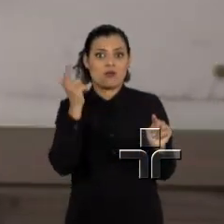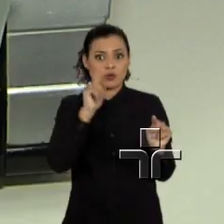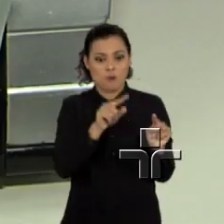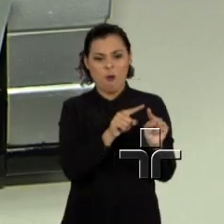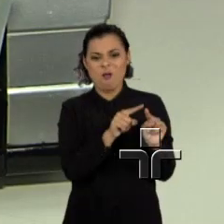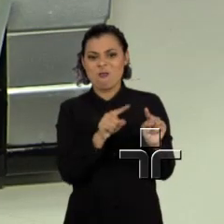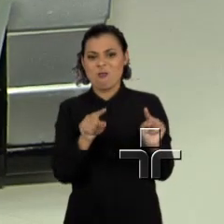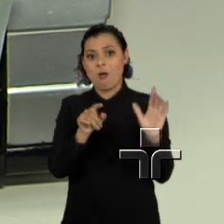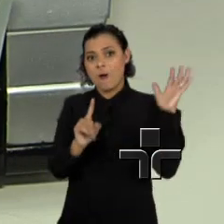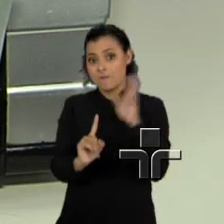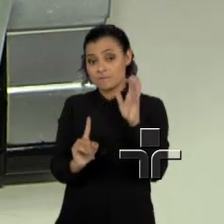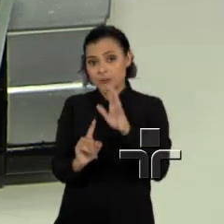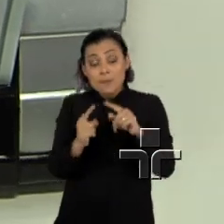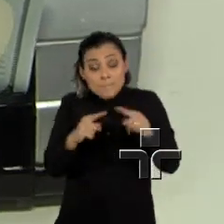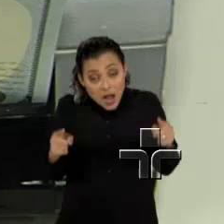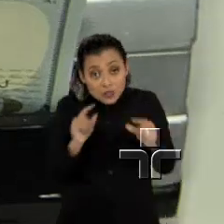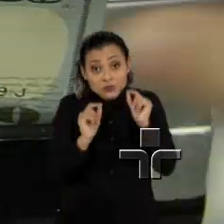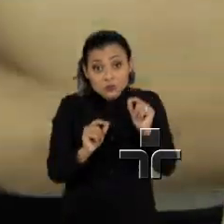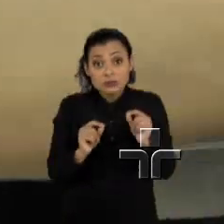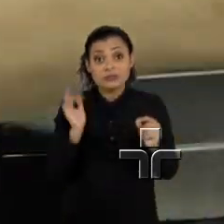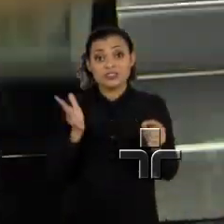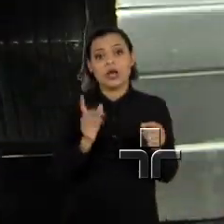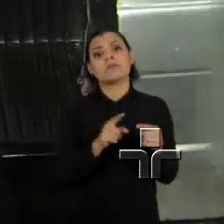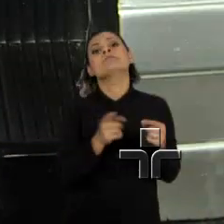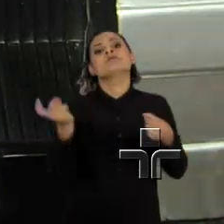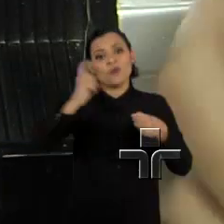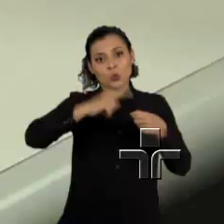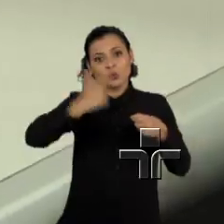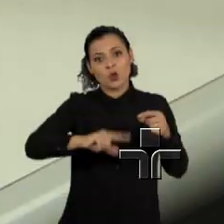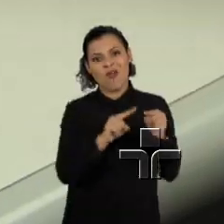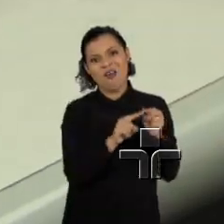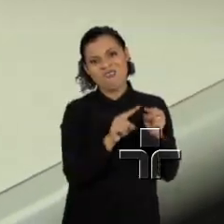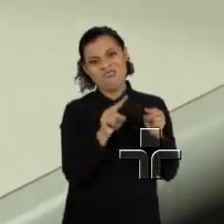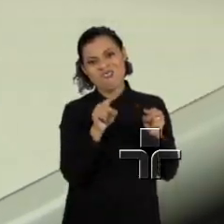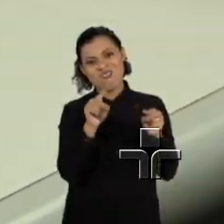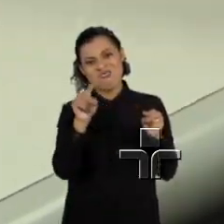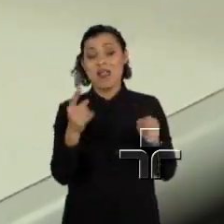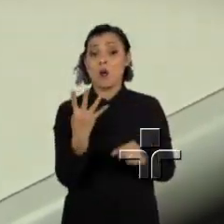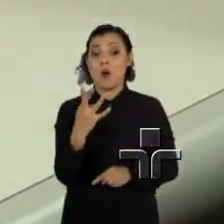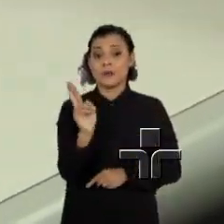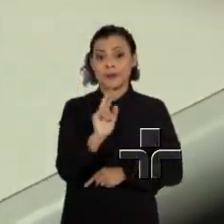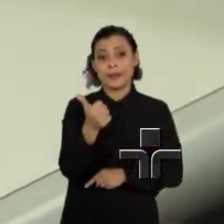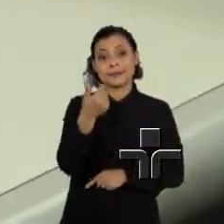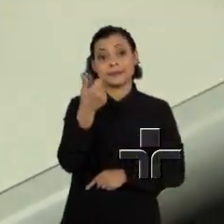4,12. Mas, ao longo do dia, a moeda voltou a subir e fechou em R$